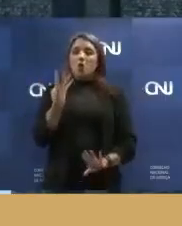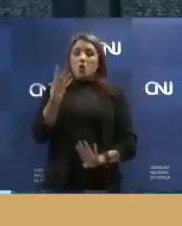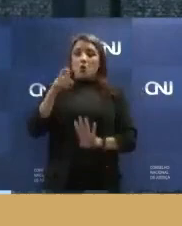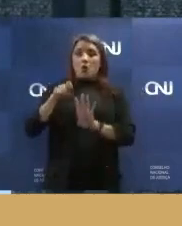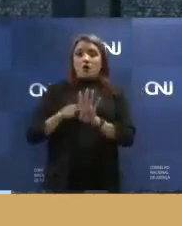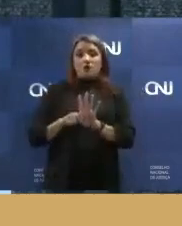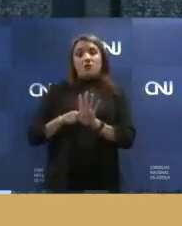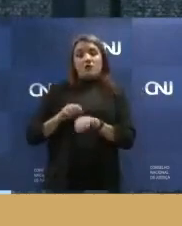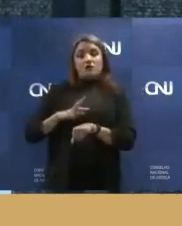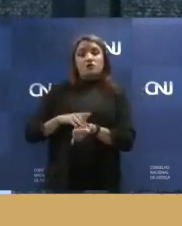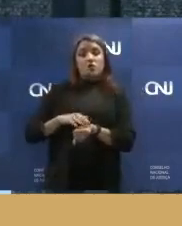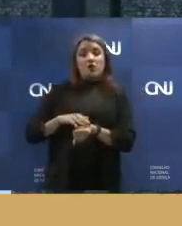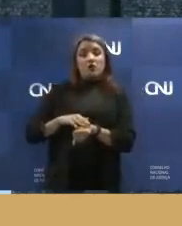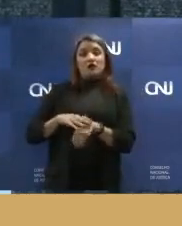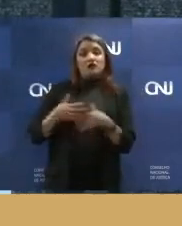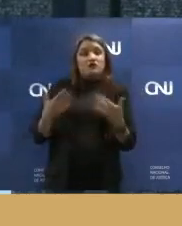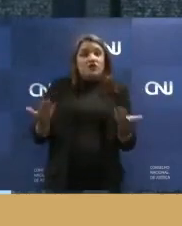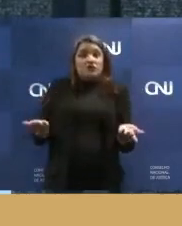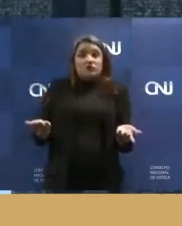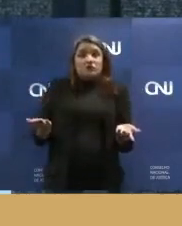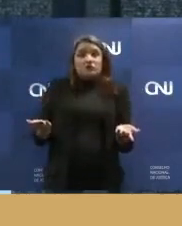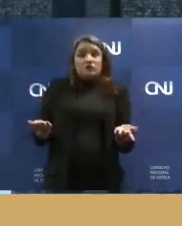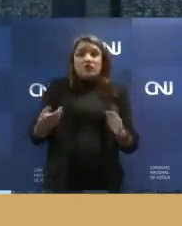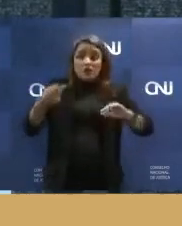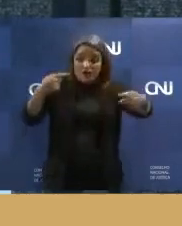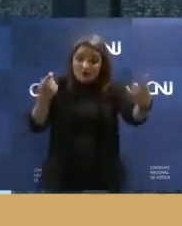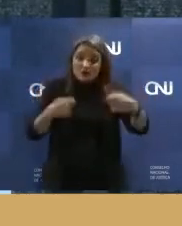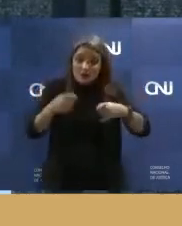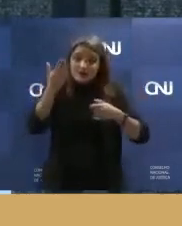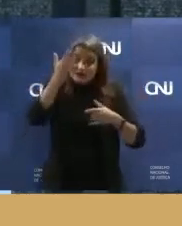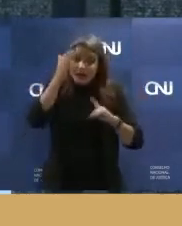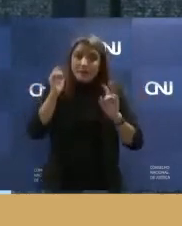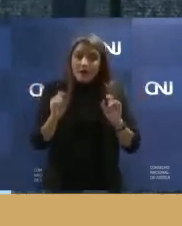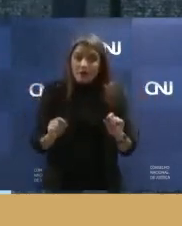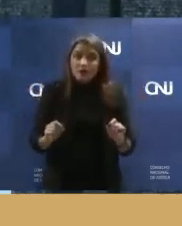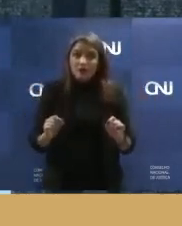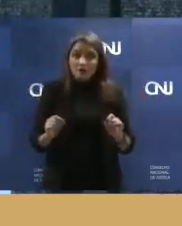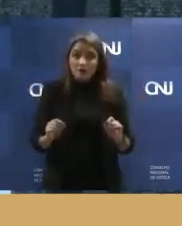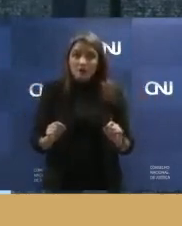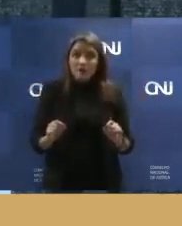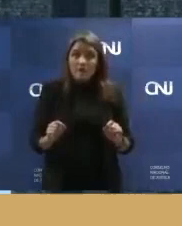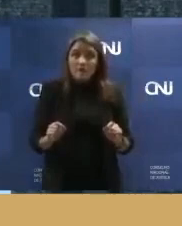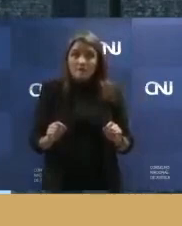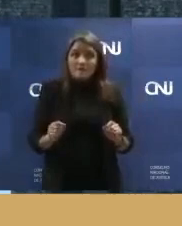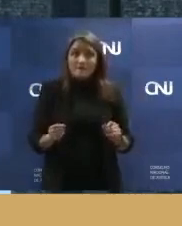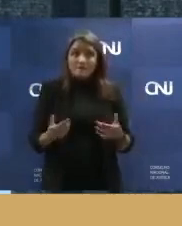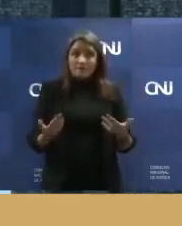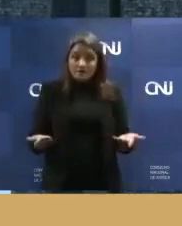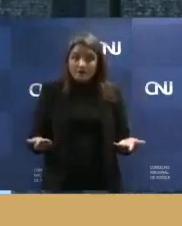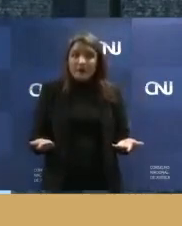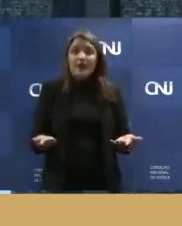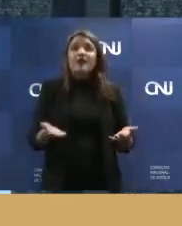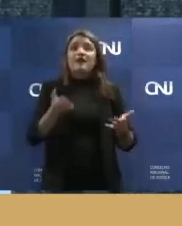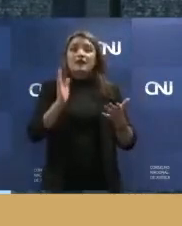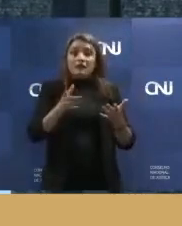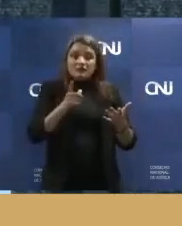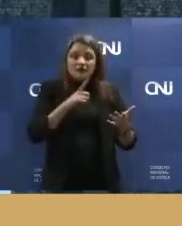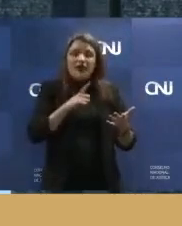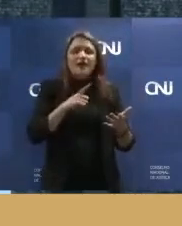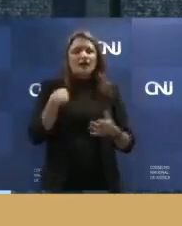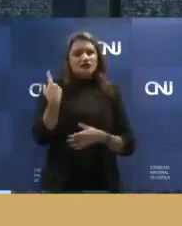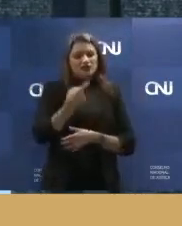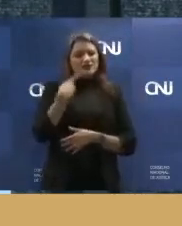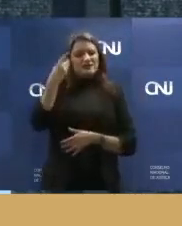Mas existe uma realidade que a gente precisa saber, que quem percorreu essa estrada,